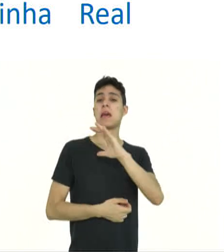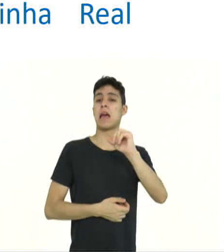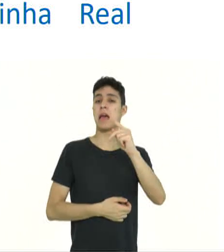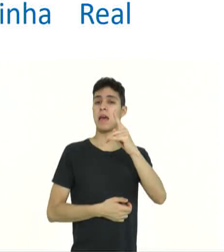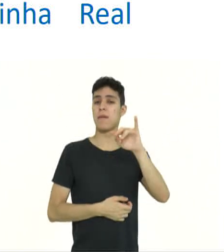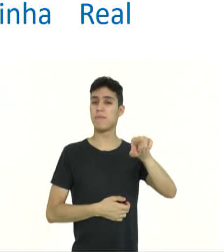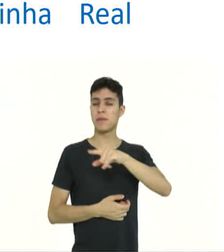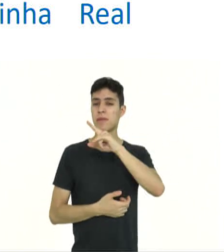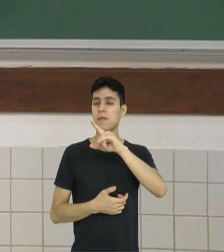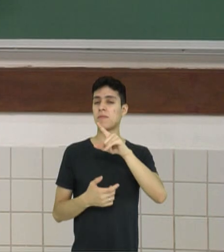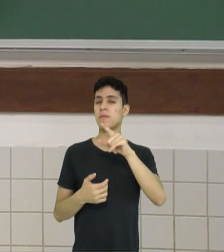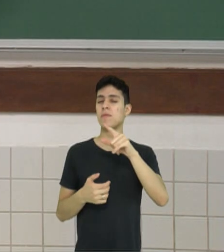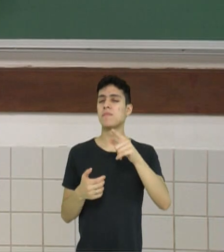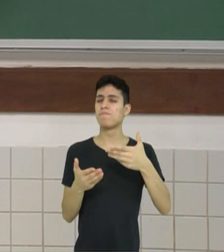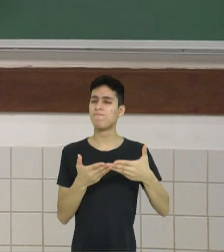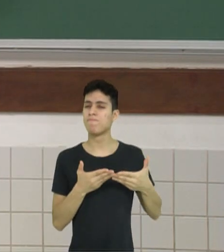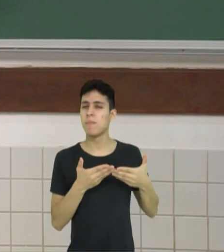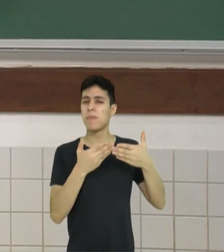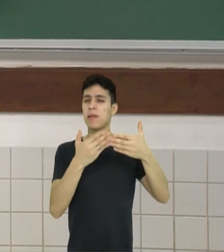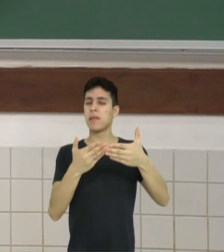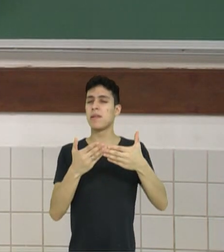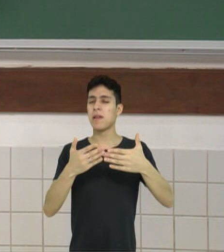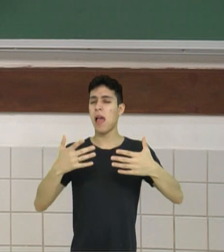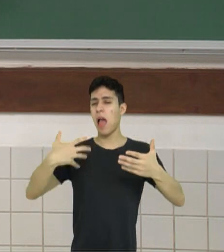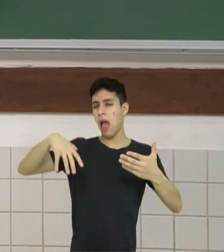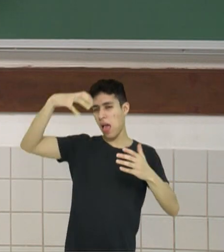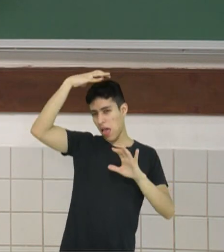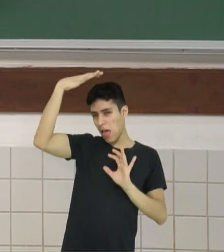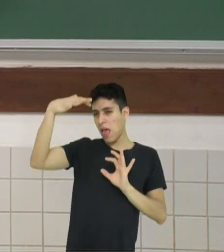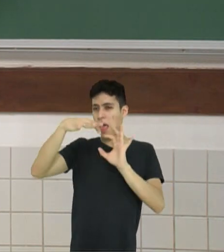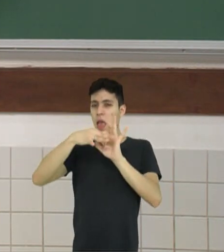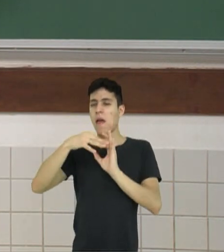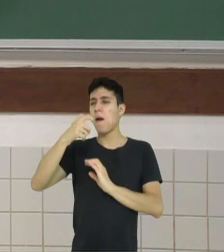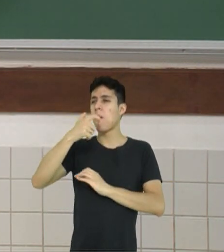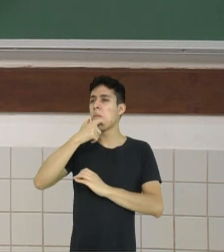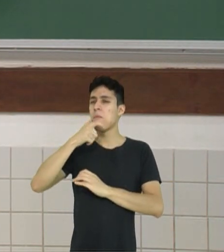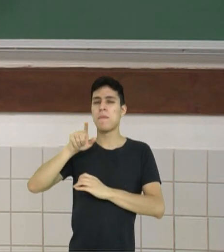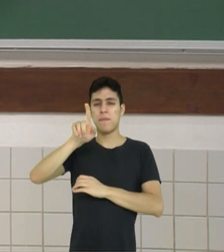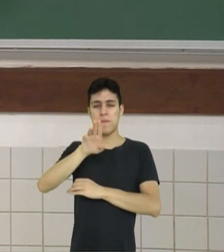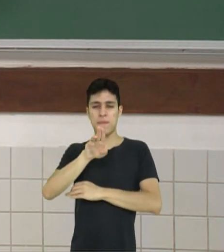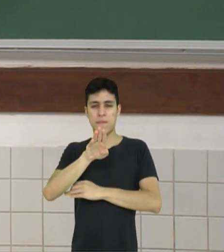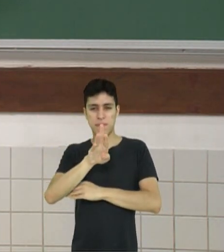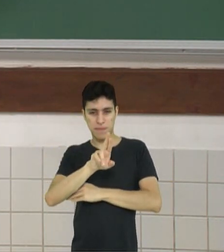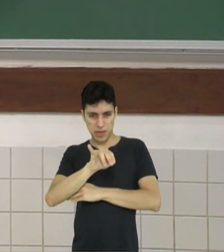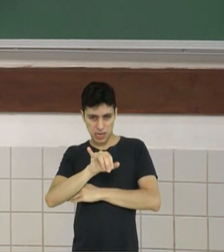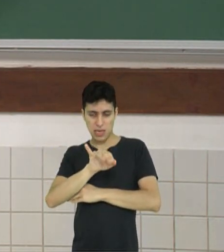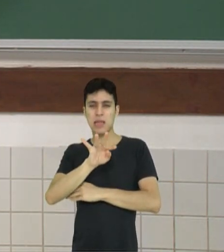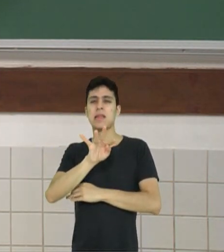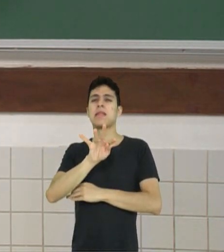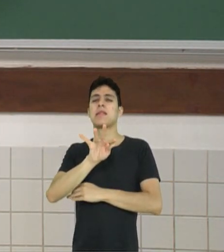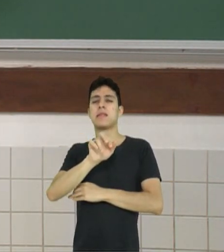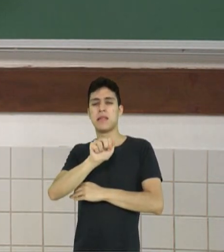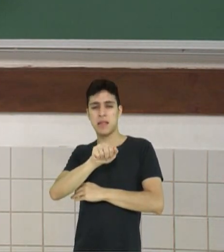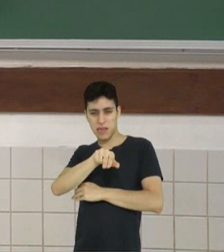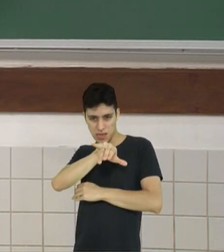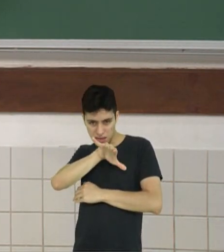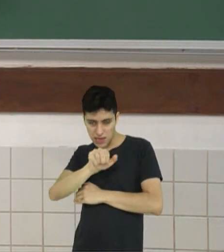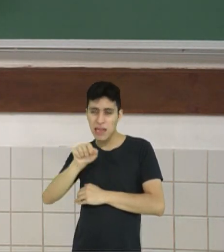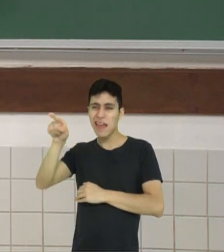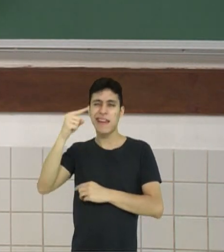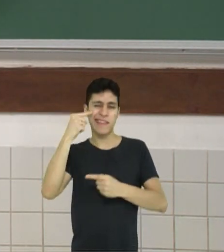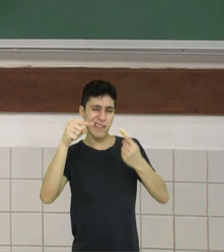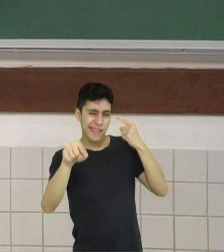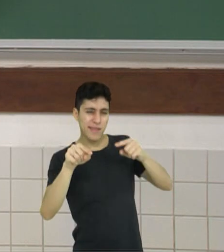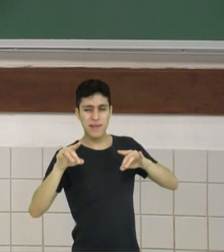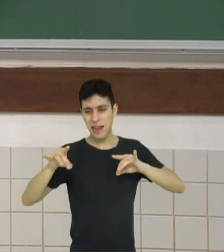Real Britânica, mas ele foi de extrema importância para as navegações, as grandes navegações, né? Ele descobriu a Austrália, o